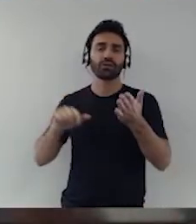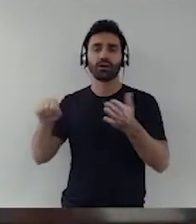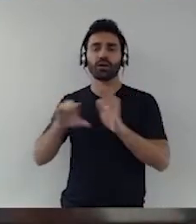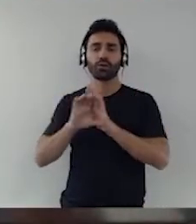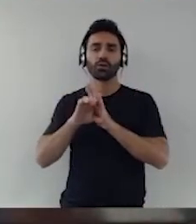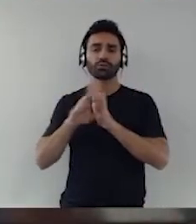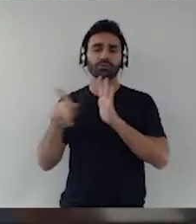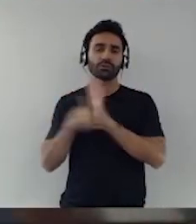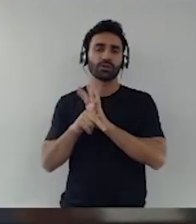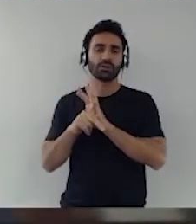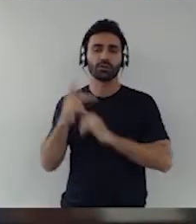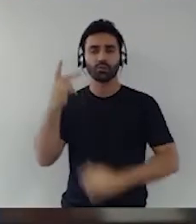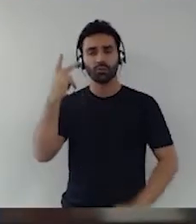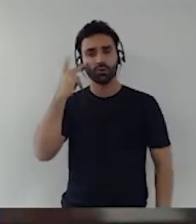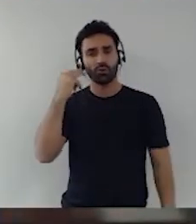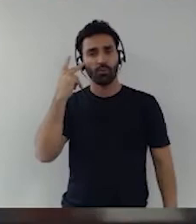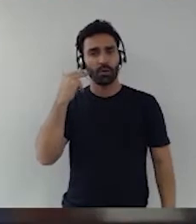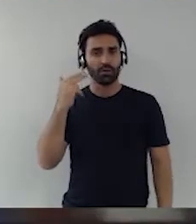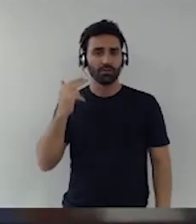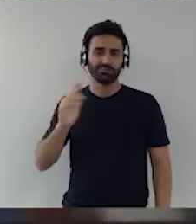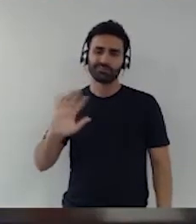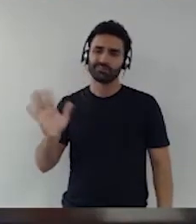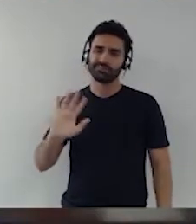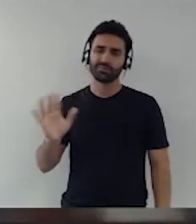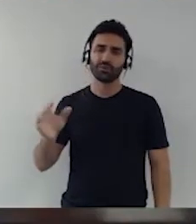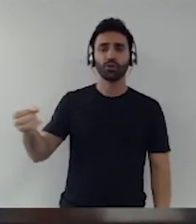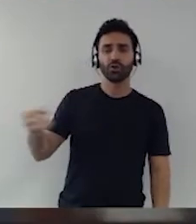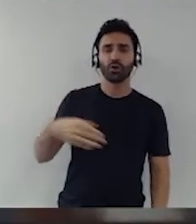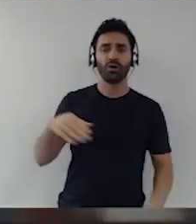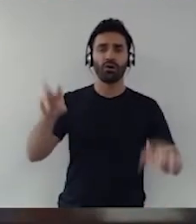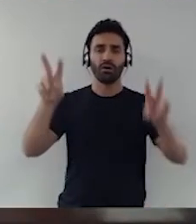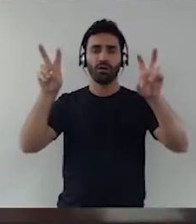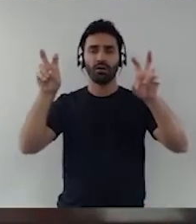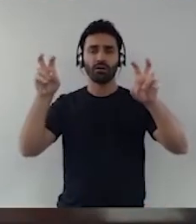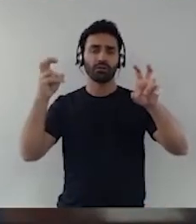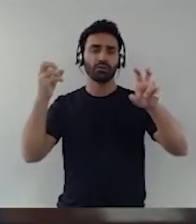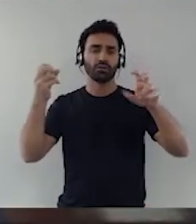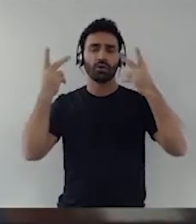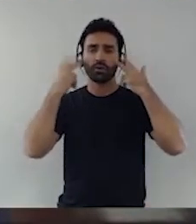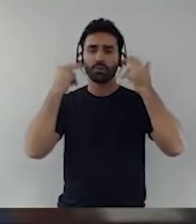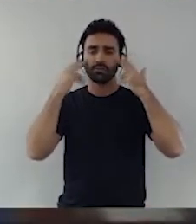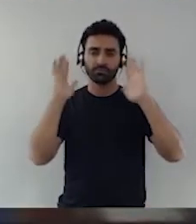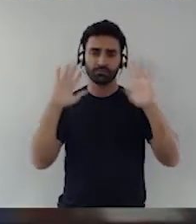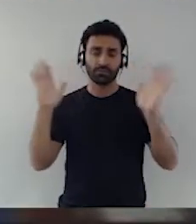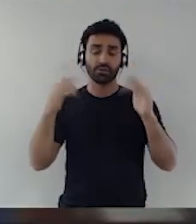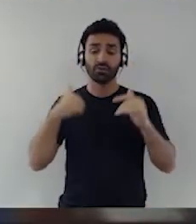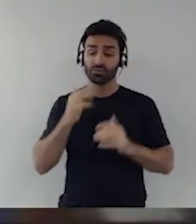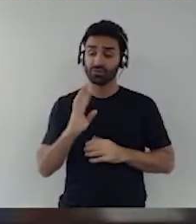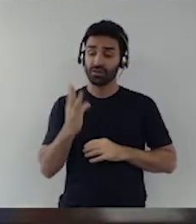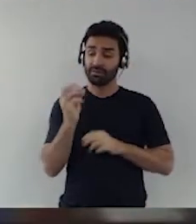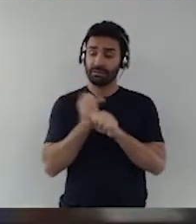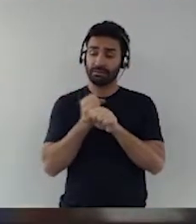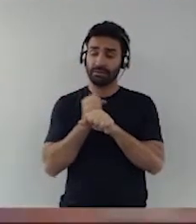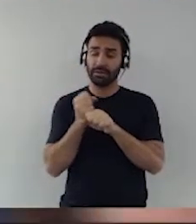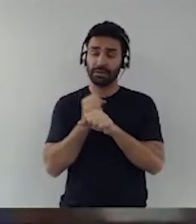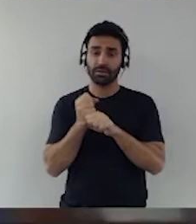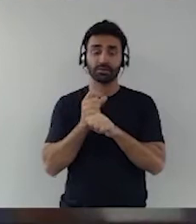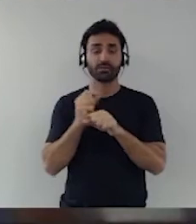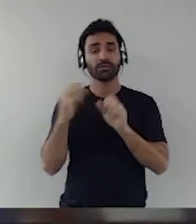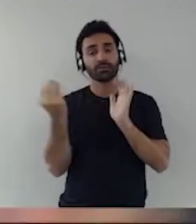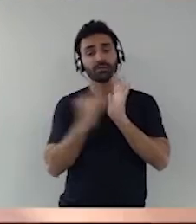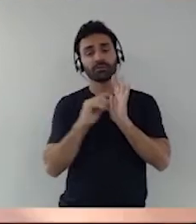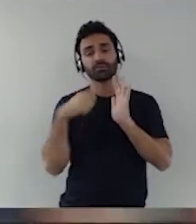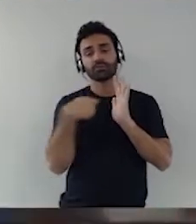normal. Primeiro, que eu tenho um desafio nos 53 anos de idade e 30 anos de carreira de conceituar